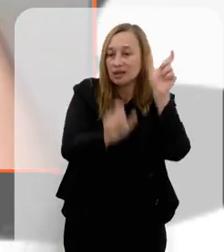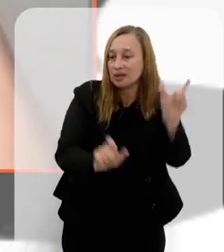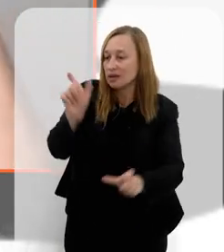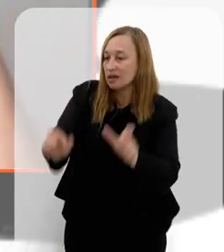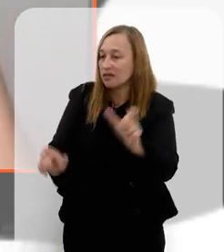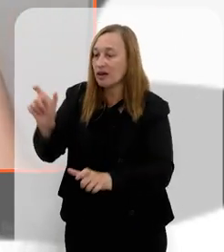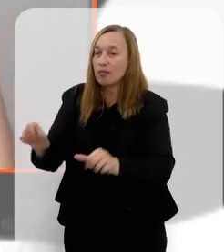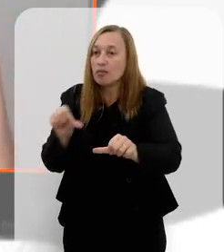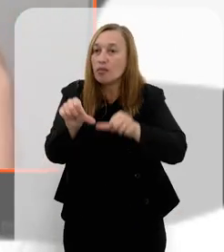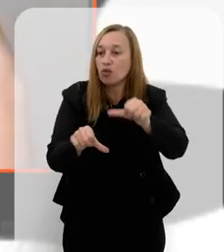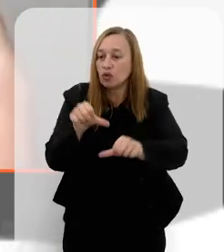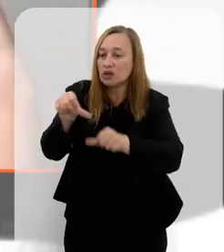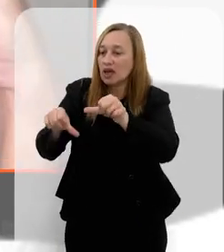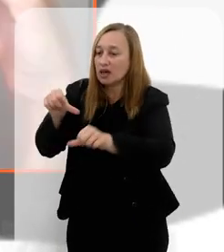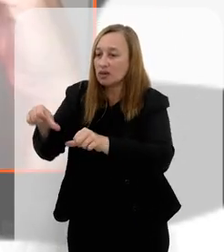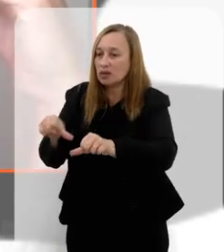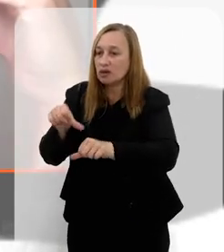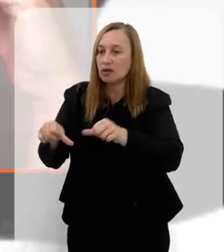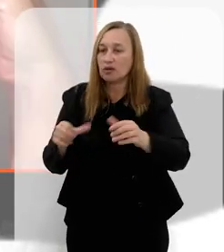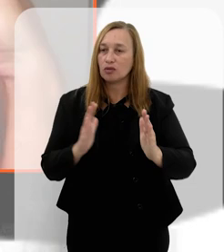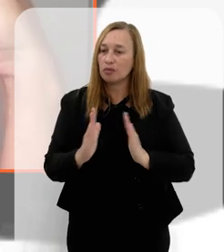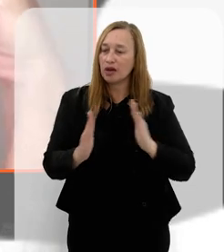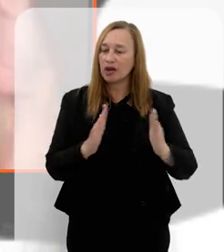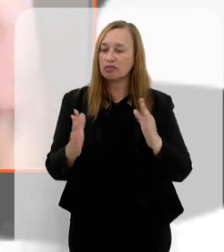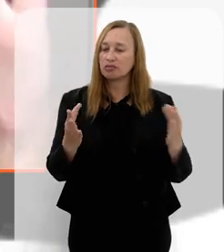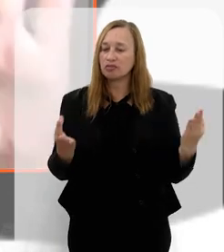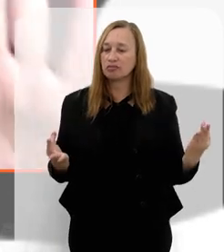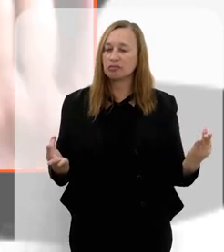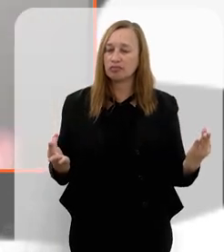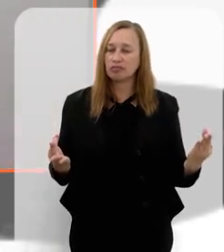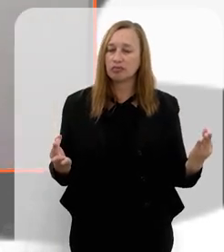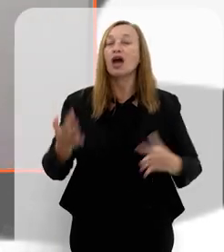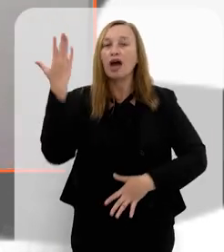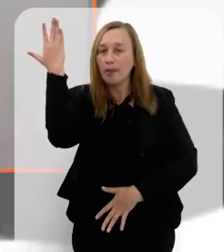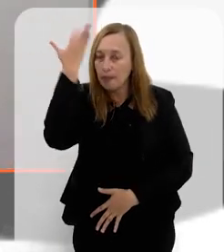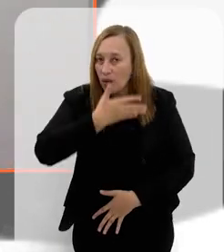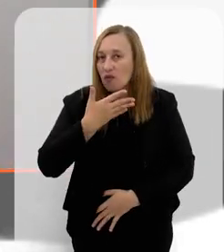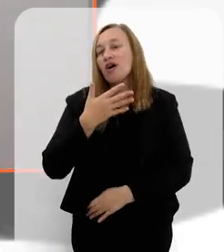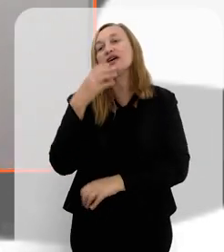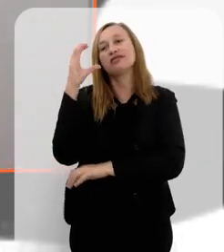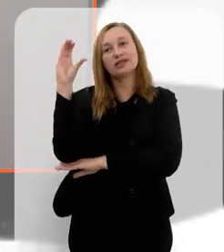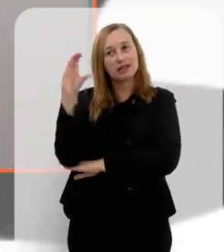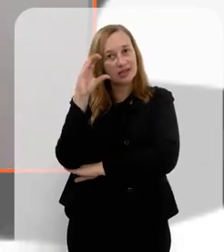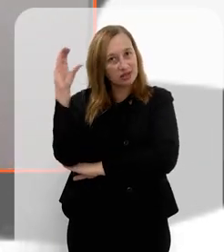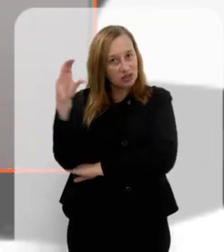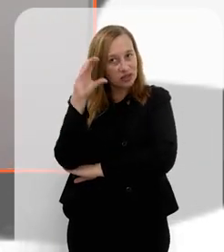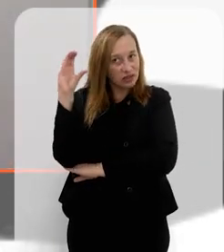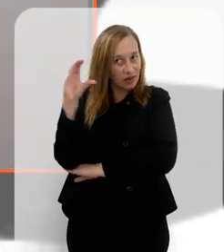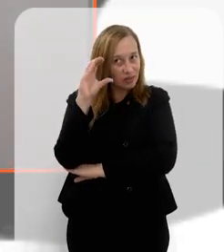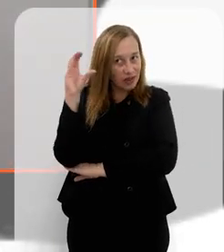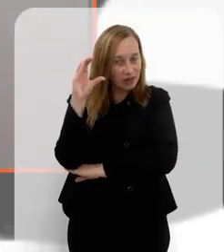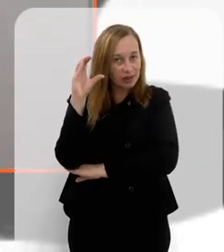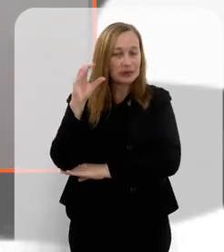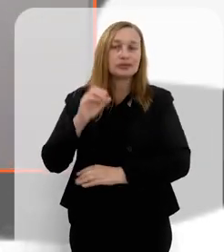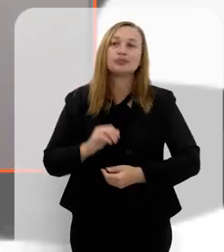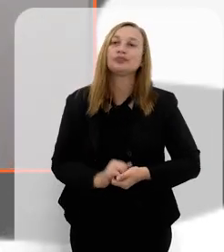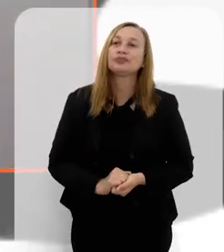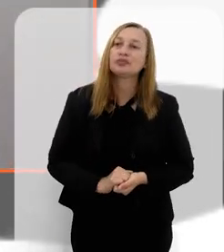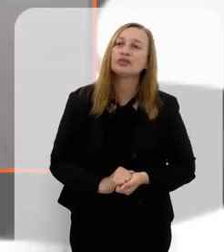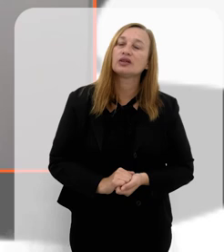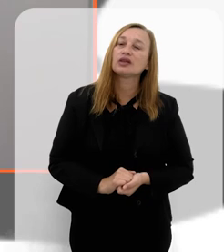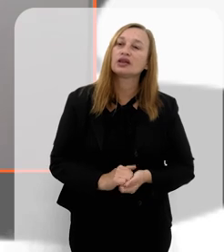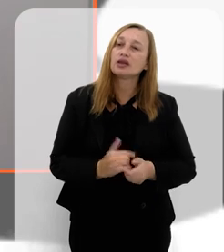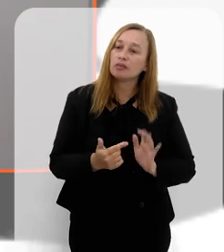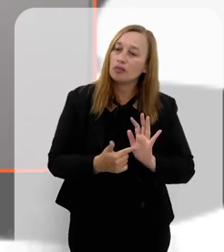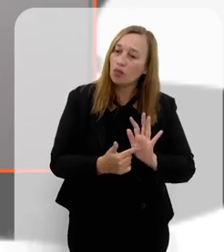vai mudando enquanto elas vão meditando. Então, assim, é comprovado cientificamente e